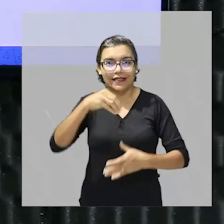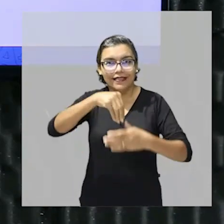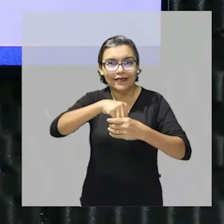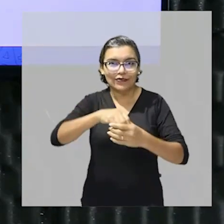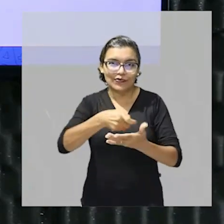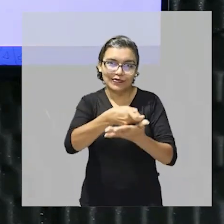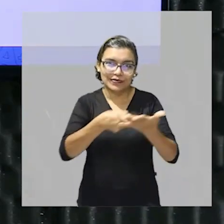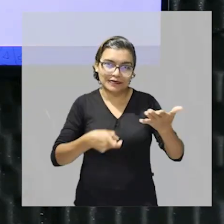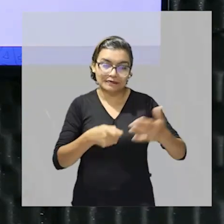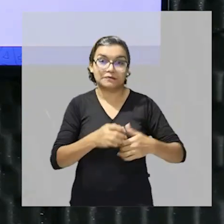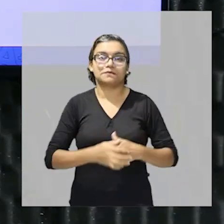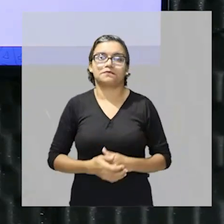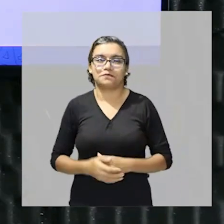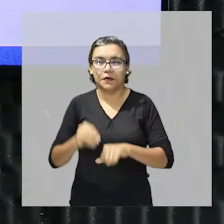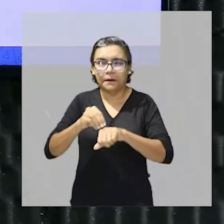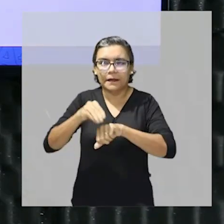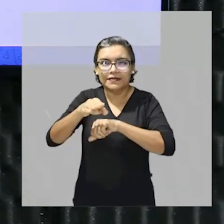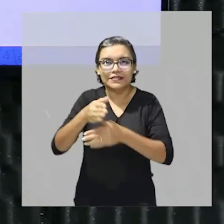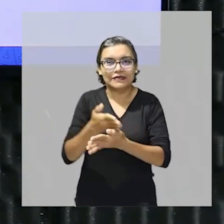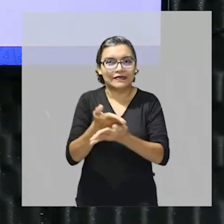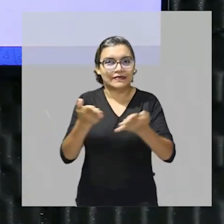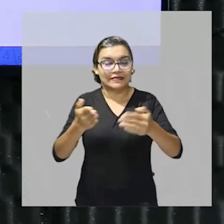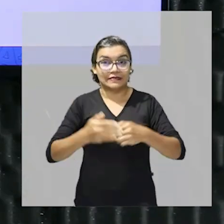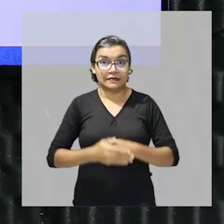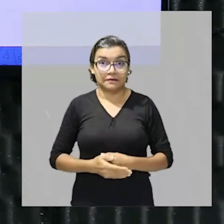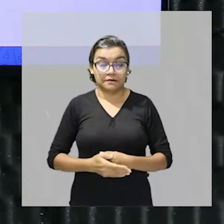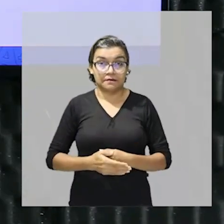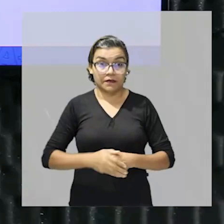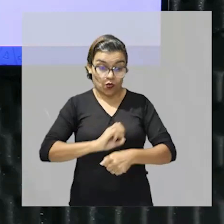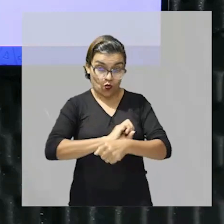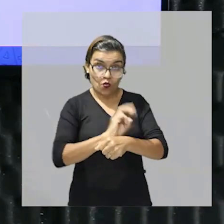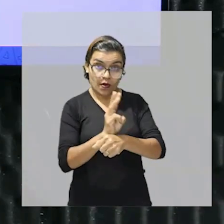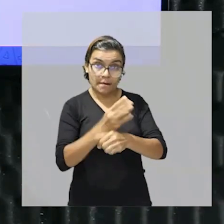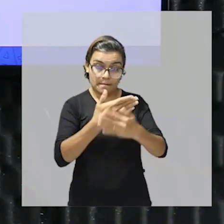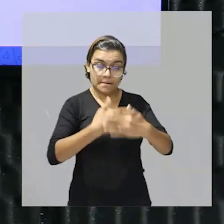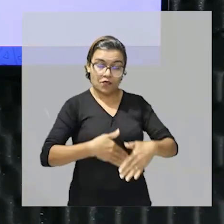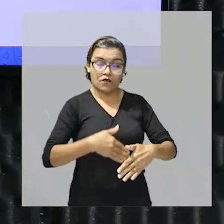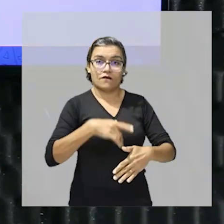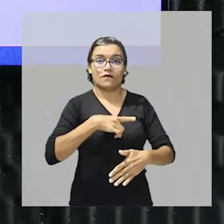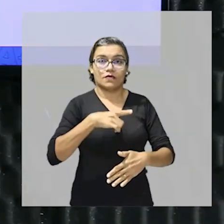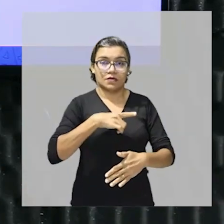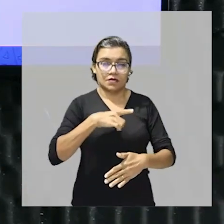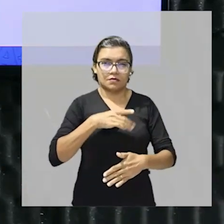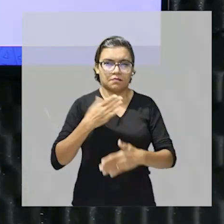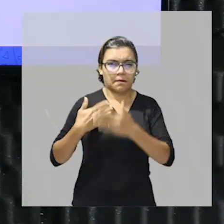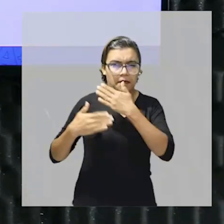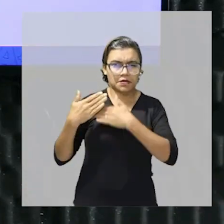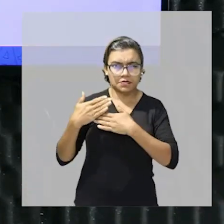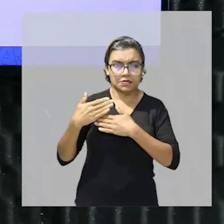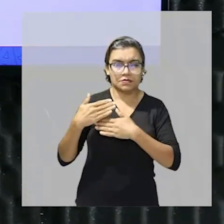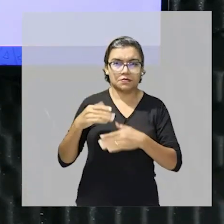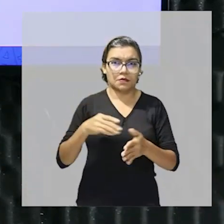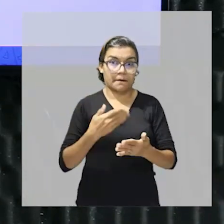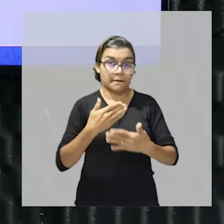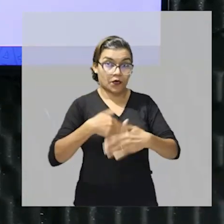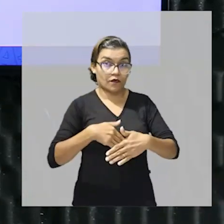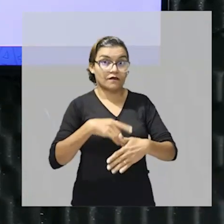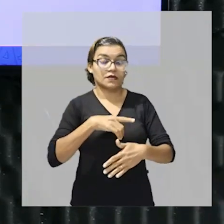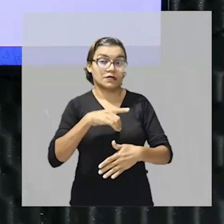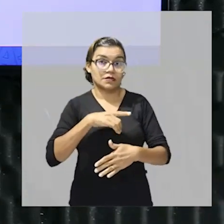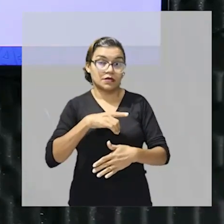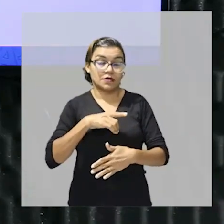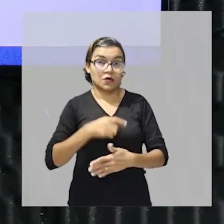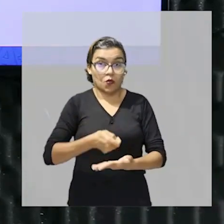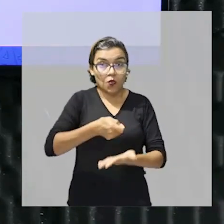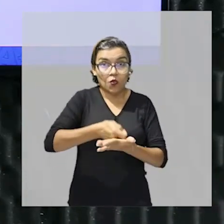do texto. Uma dica para vocês, a prova da UEMA, considerando os últimos exames, ela cobrou pelo menos